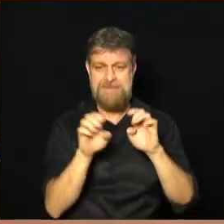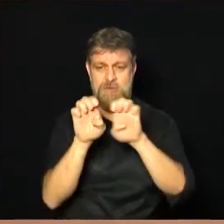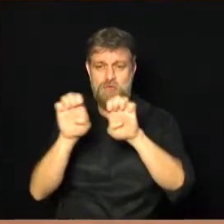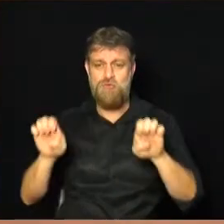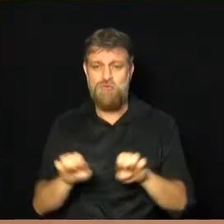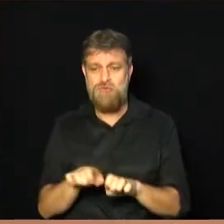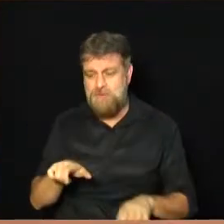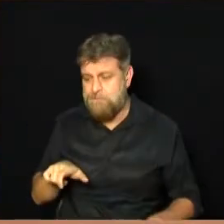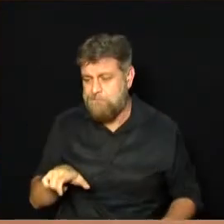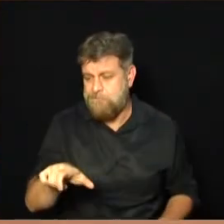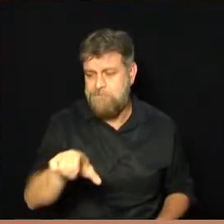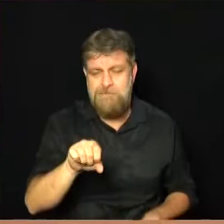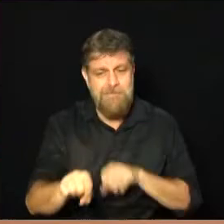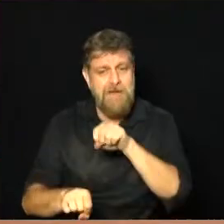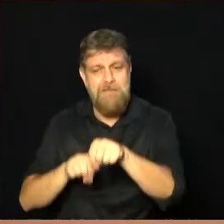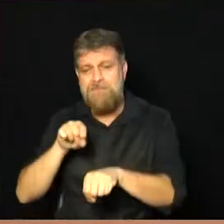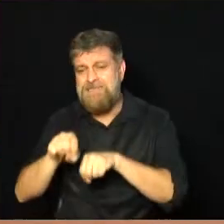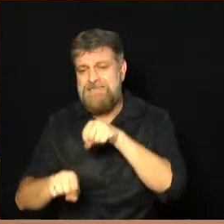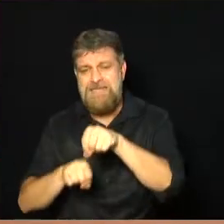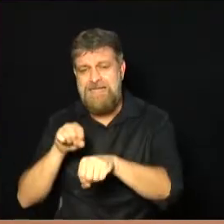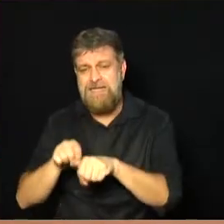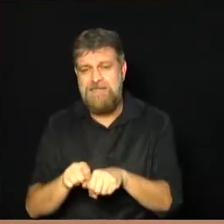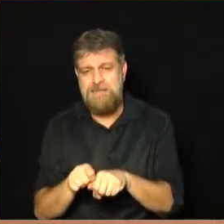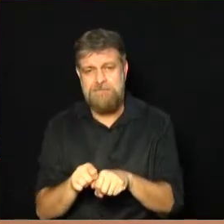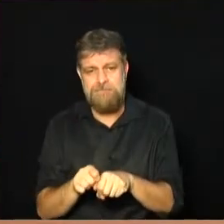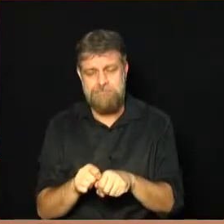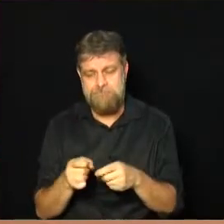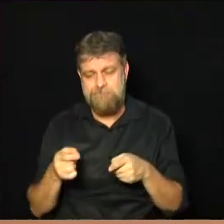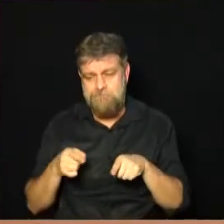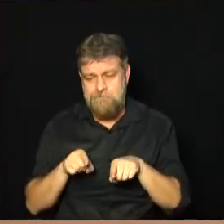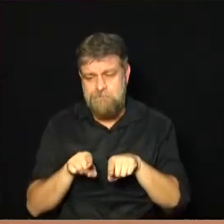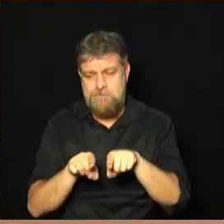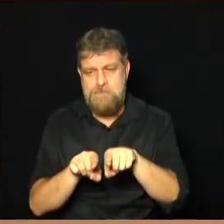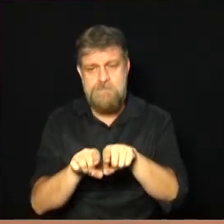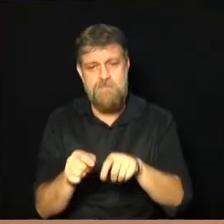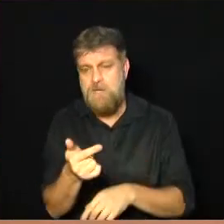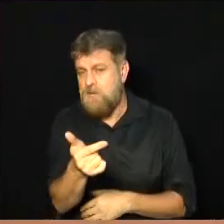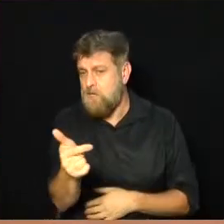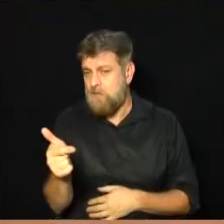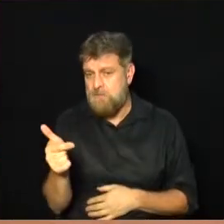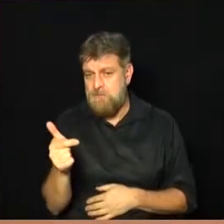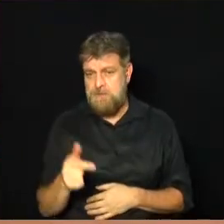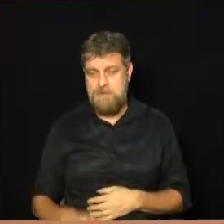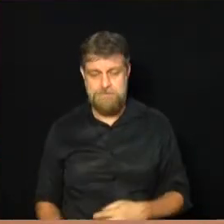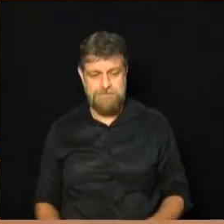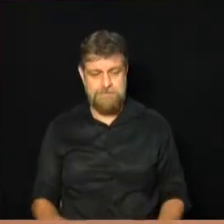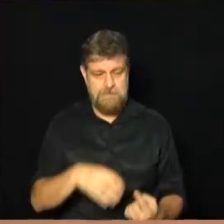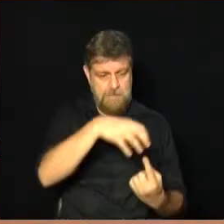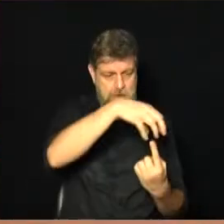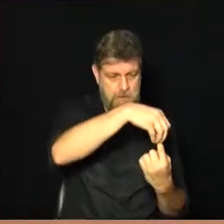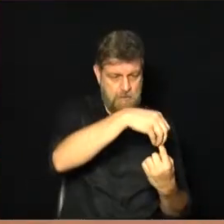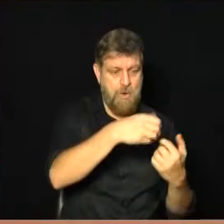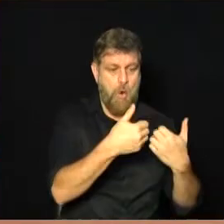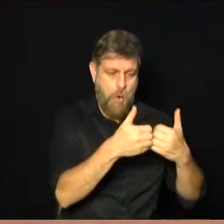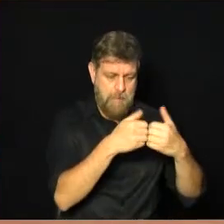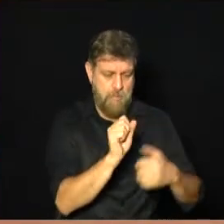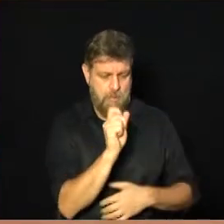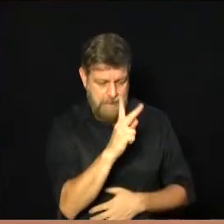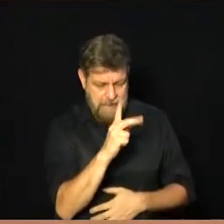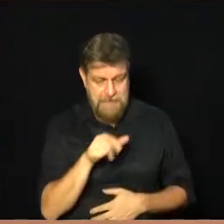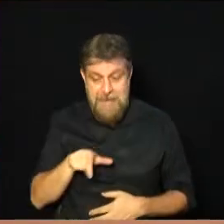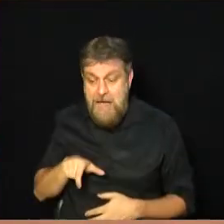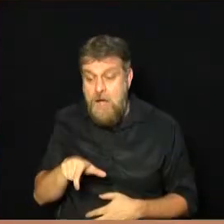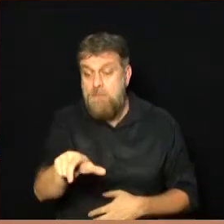né, para fazer essa conexão das ciclovias com as estações de transferência. Eu penso que é fundamental